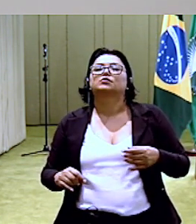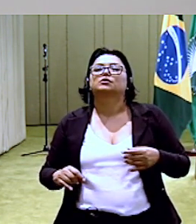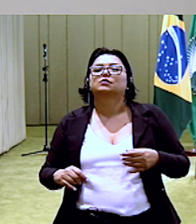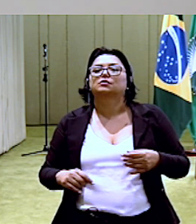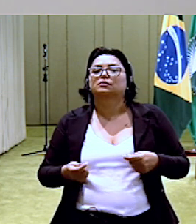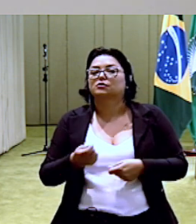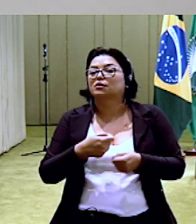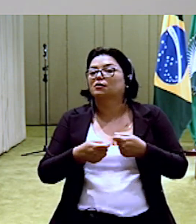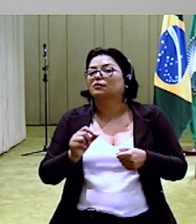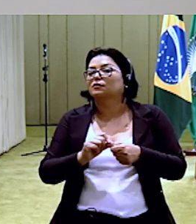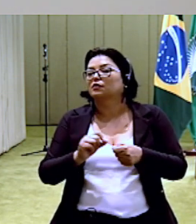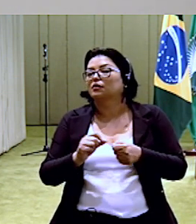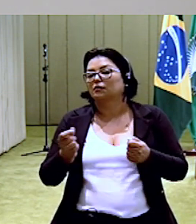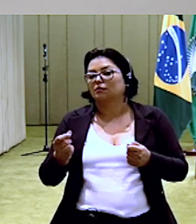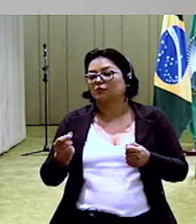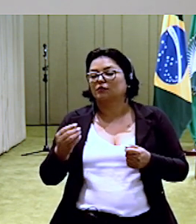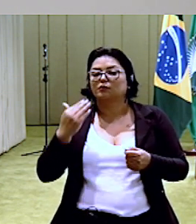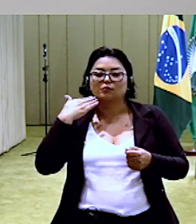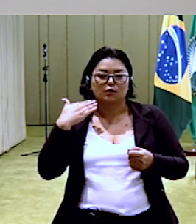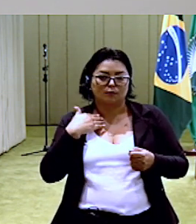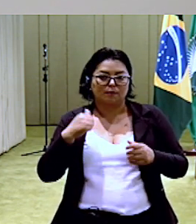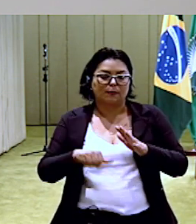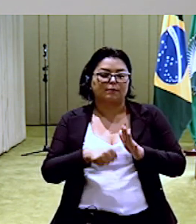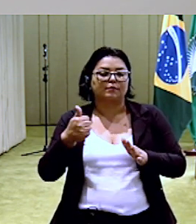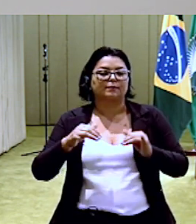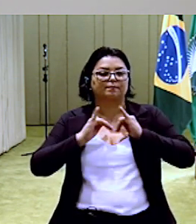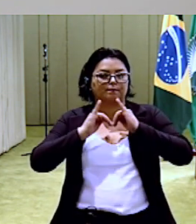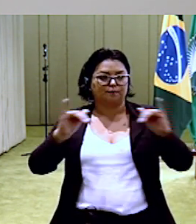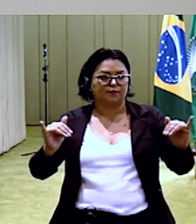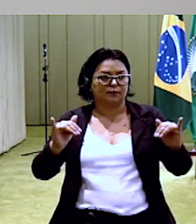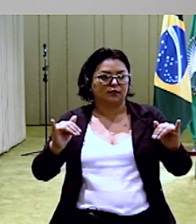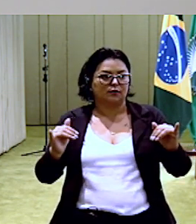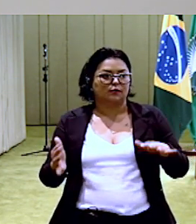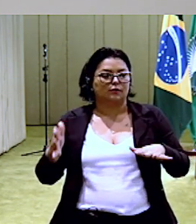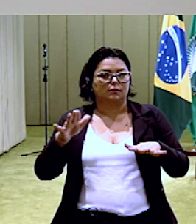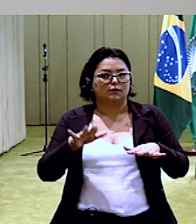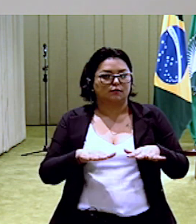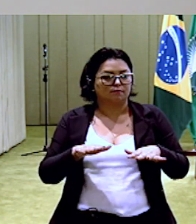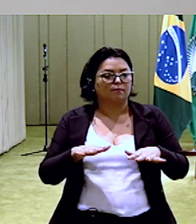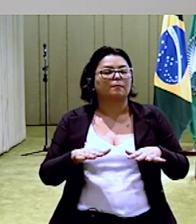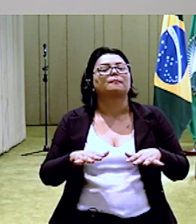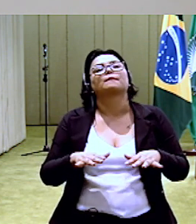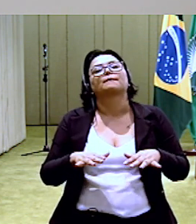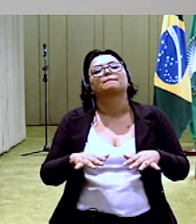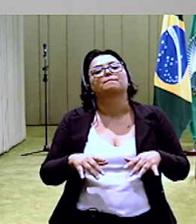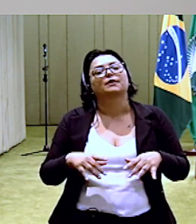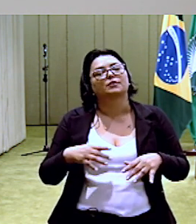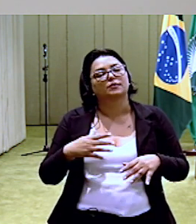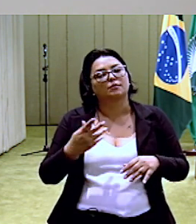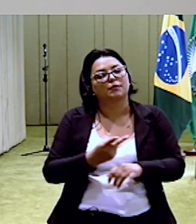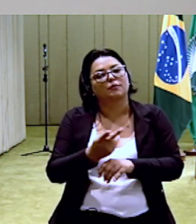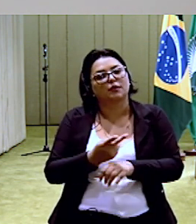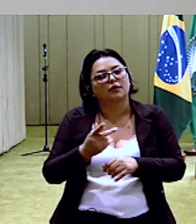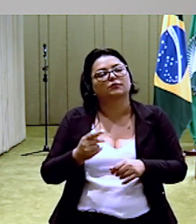Então, primeiro, a gente anunciou esse ano, dentro da área de mercado de capitais especificamente, a gente tem tentado